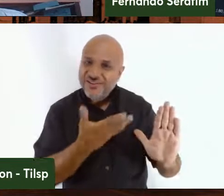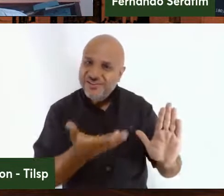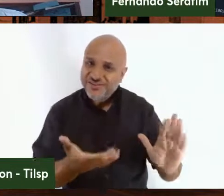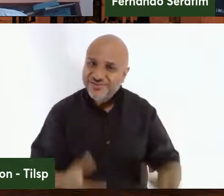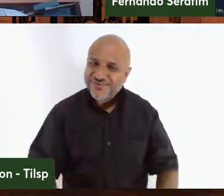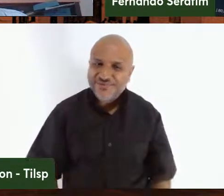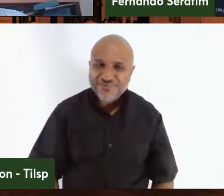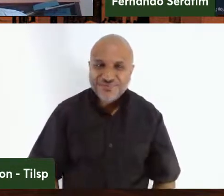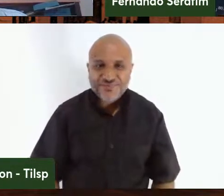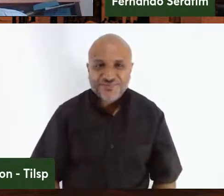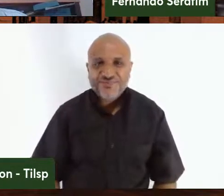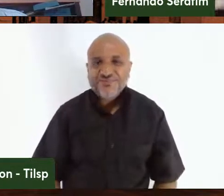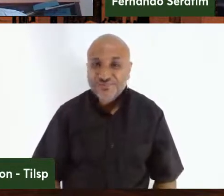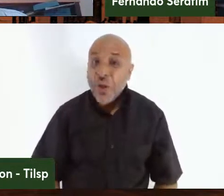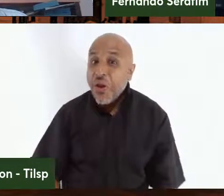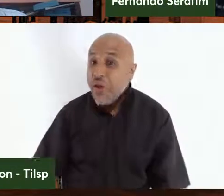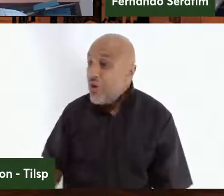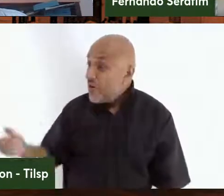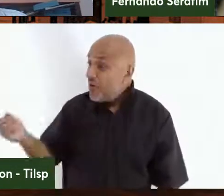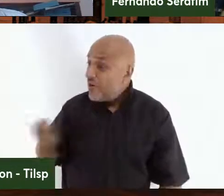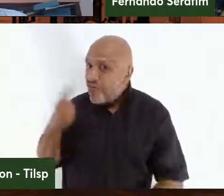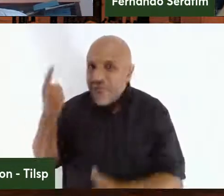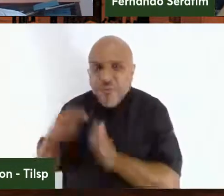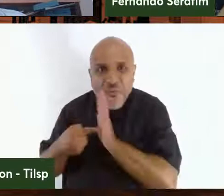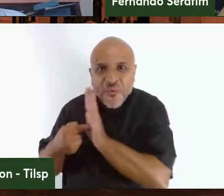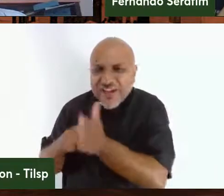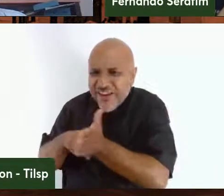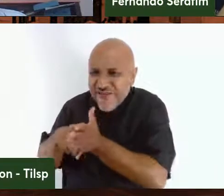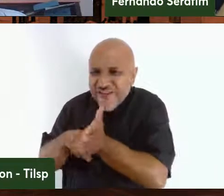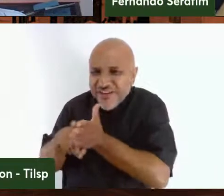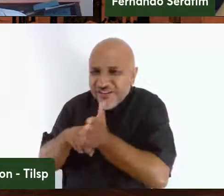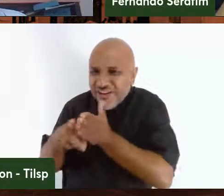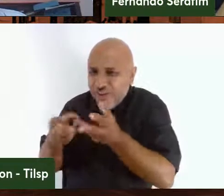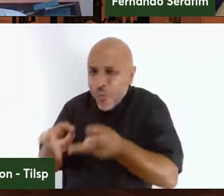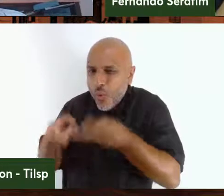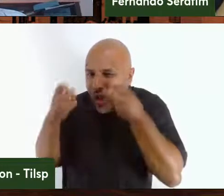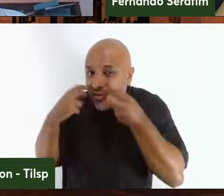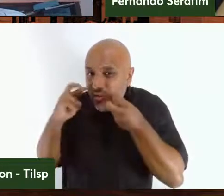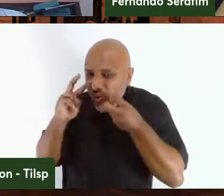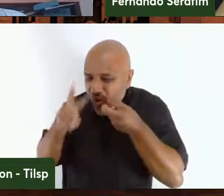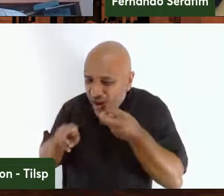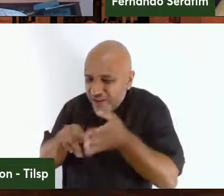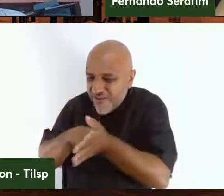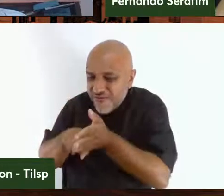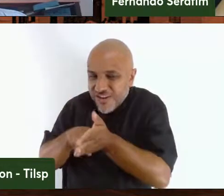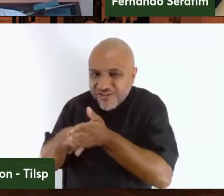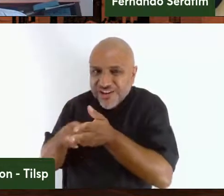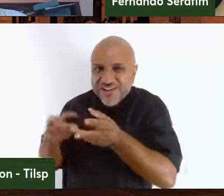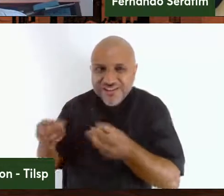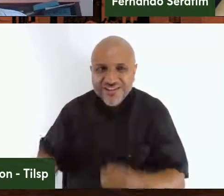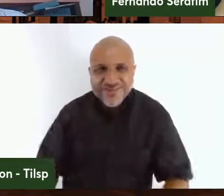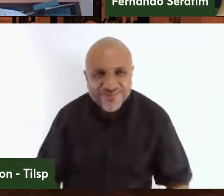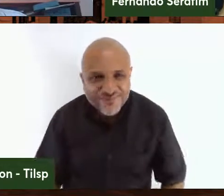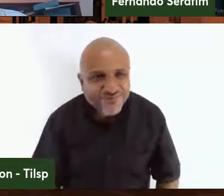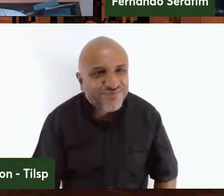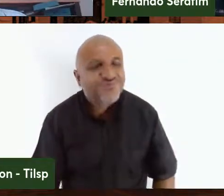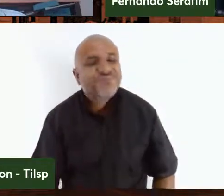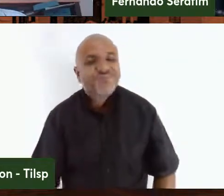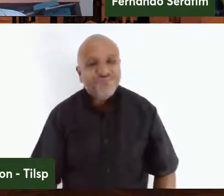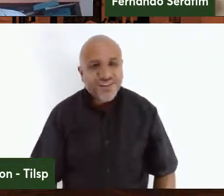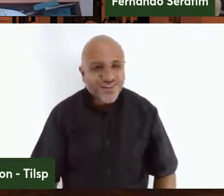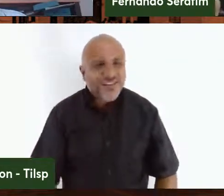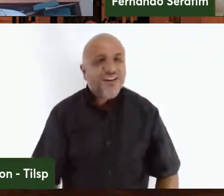soube trazer, investigar ali, né? Quase que um olhar investigativo. Mas é, né?